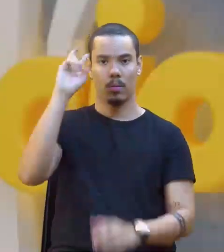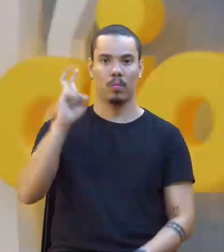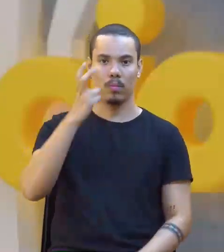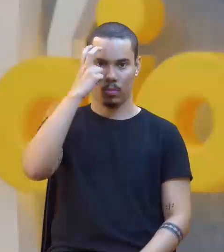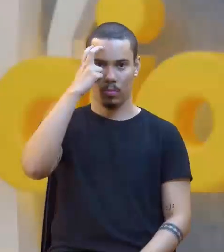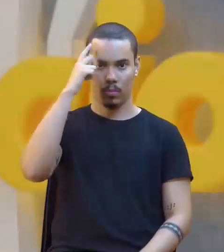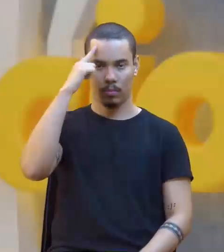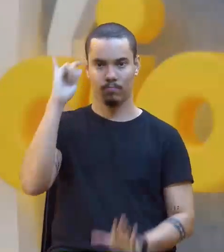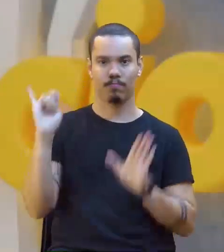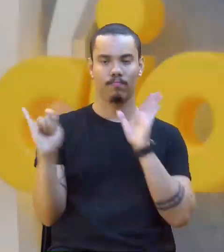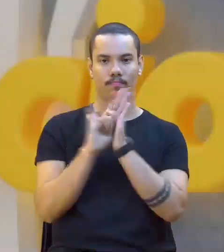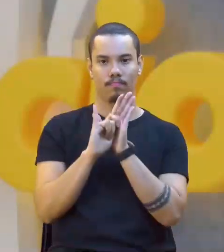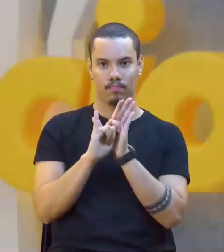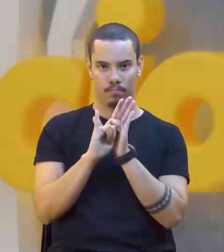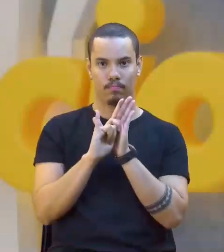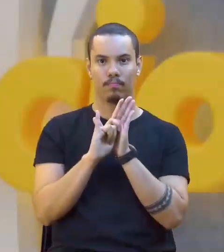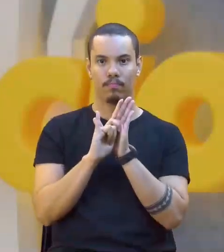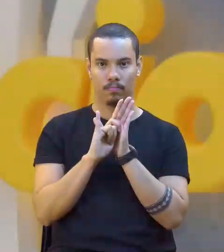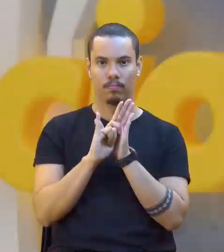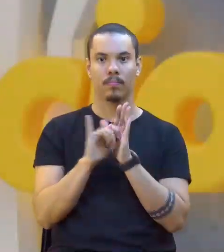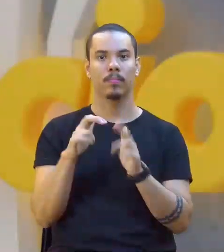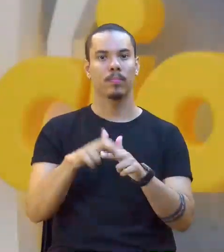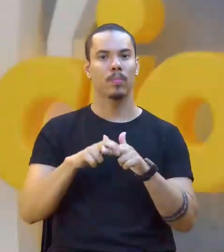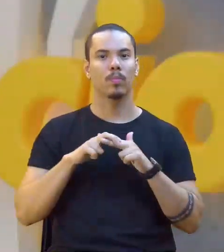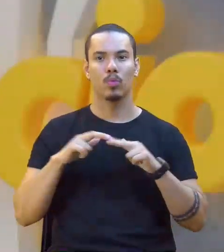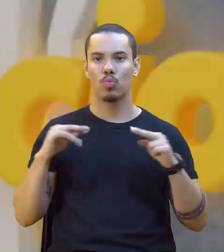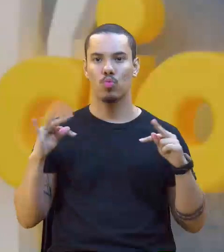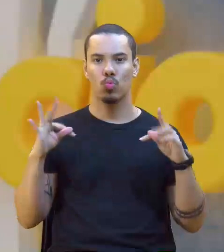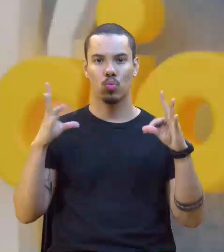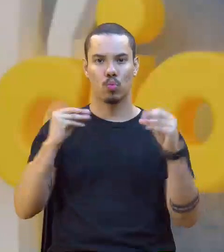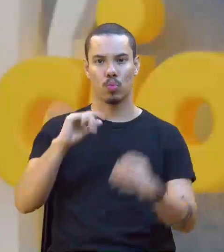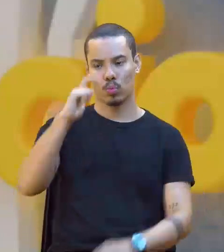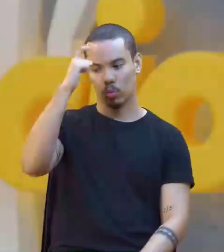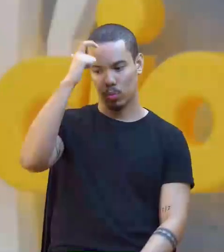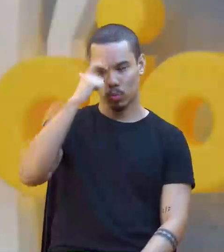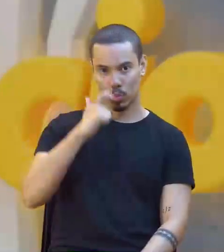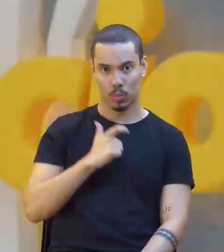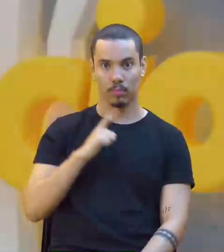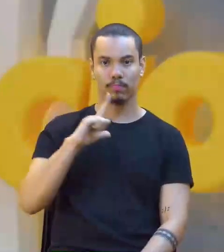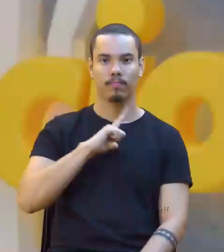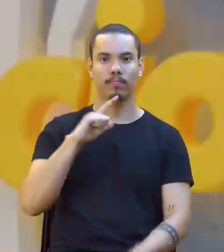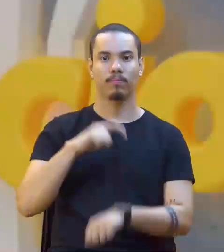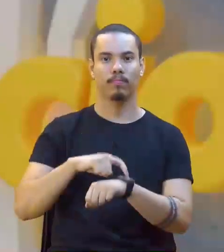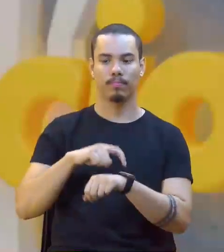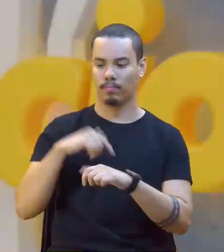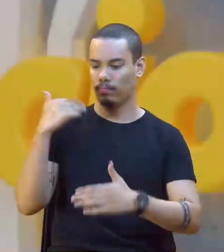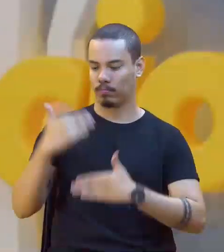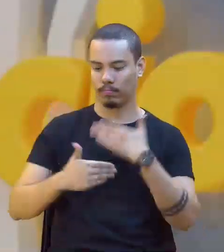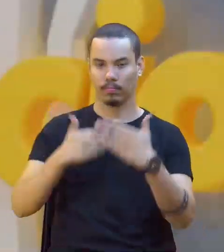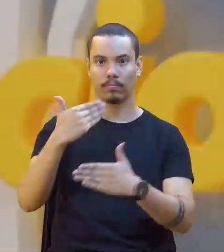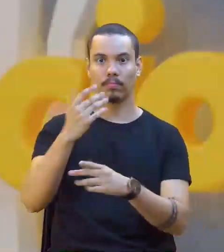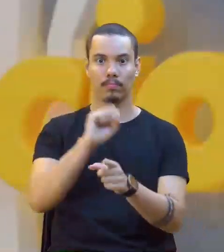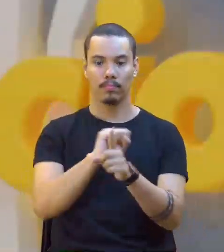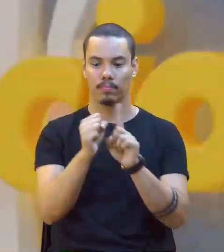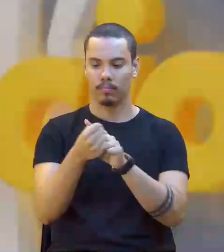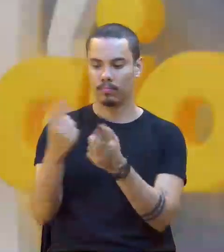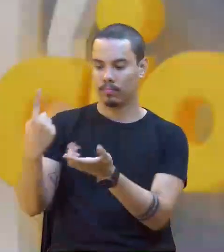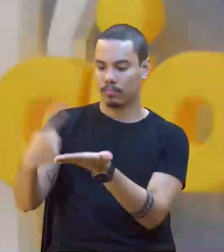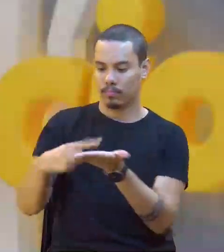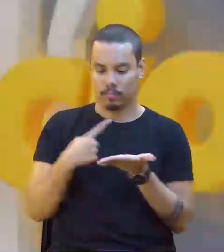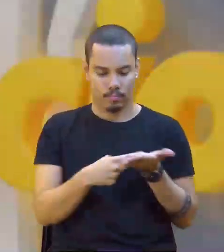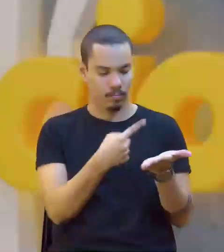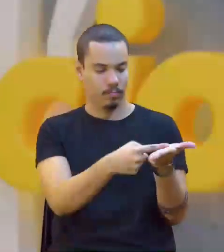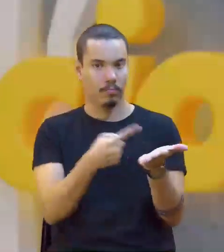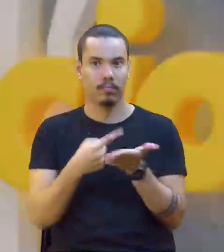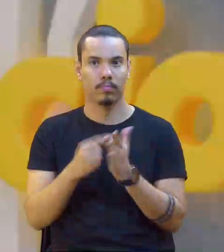identidade. Então, tudo que eu sou foi construído socialmente através da